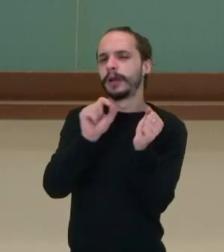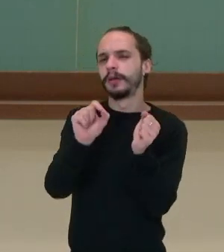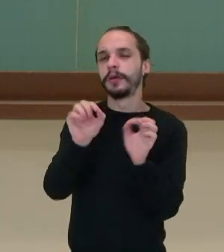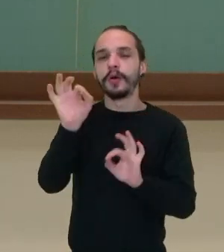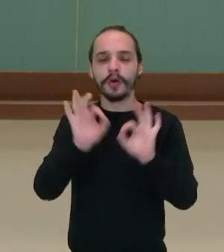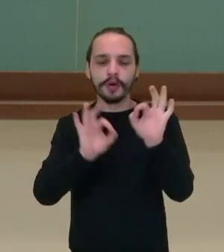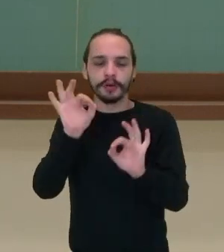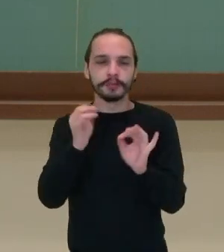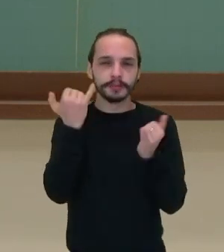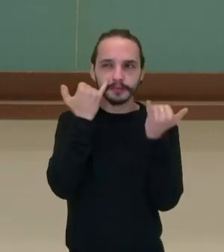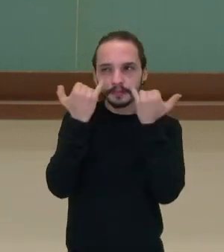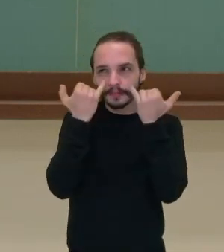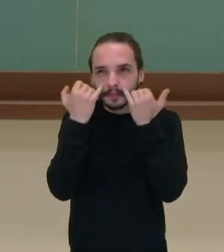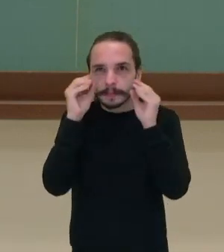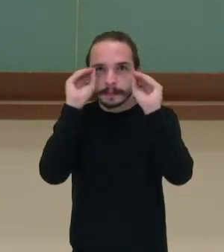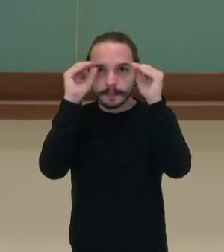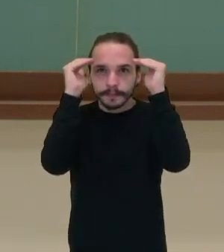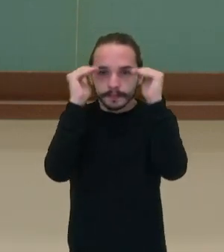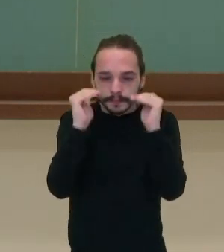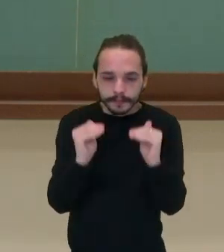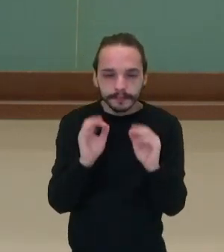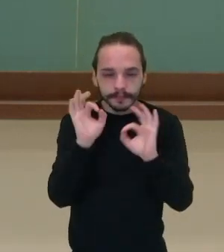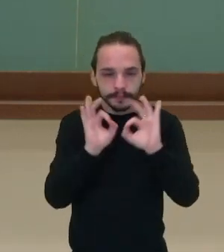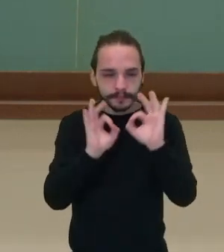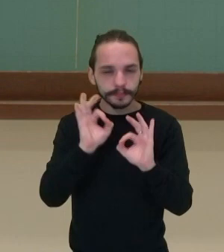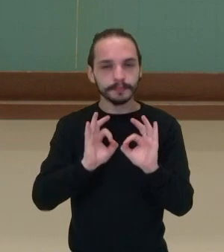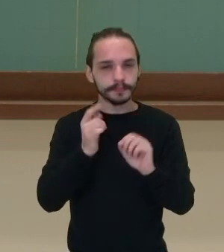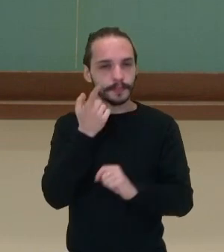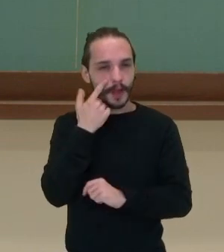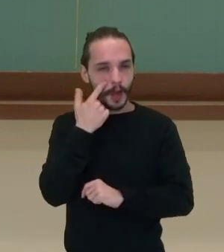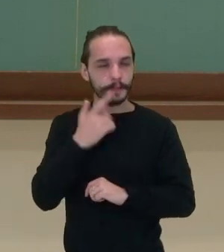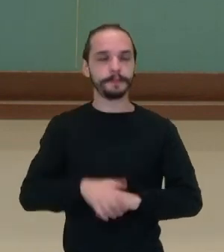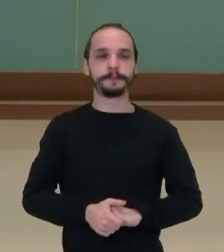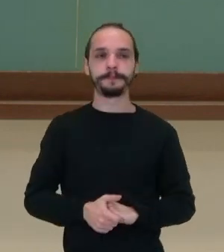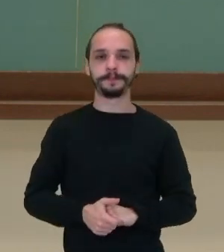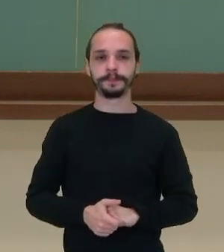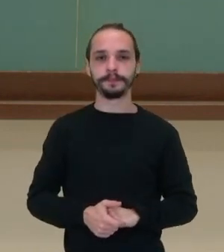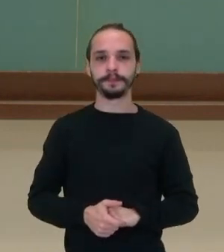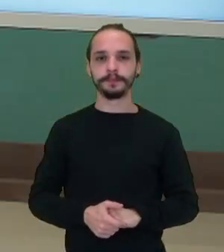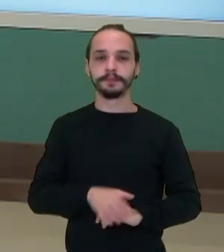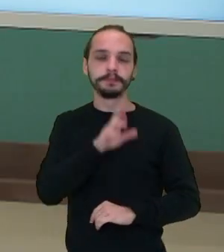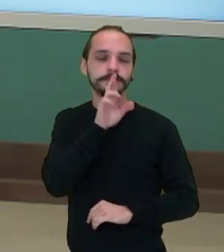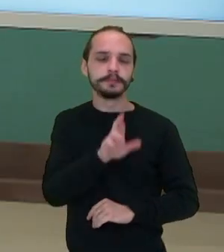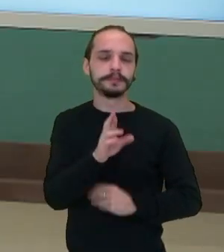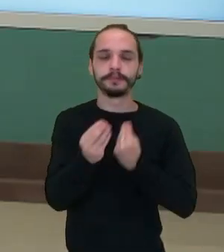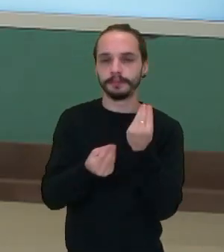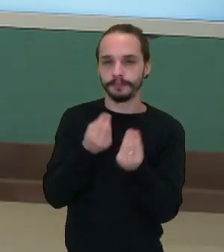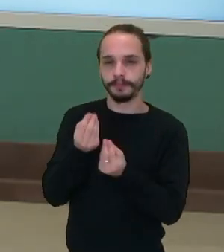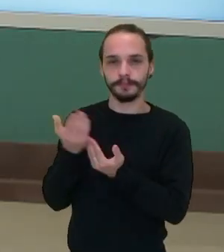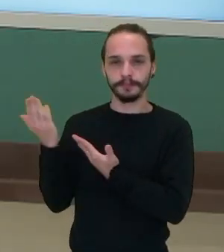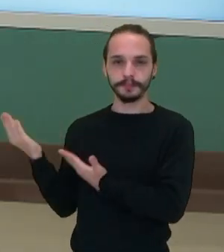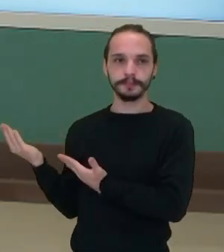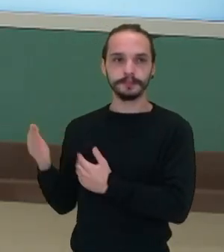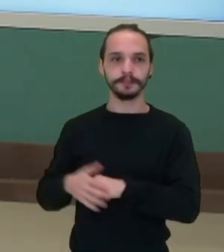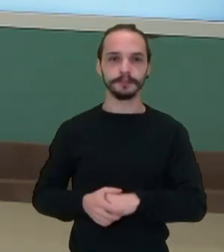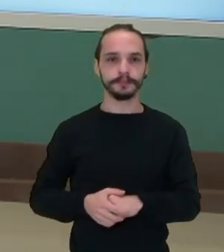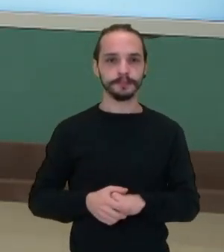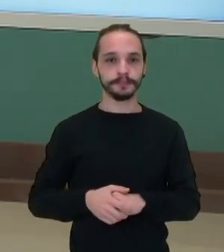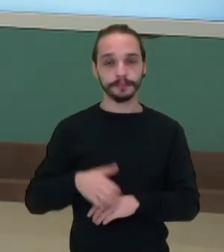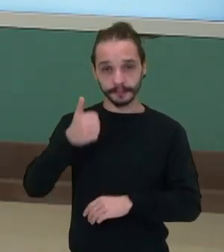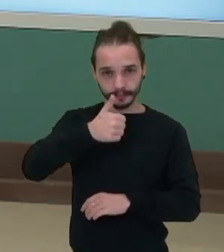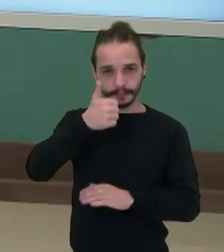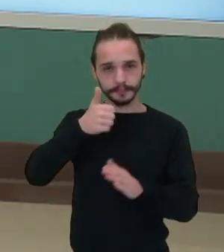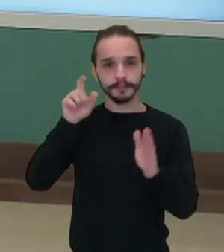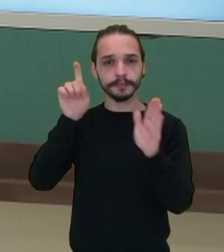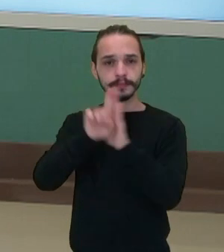as informações aqui de maneira adequada. Bem, então vamos lá. Então a resolução neste caso. A primeira pergunta é qual é a